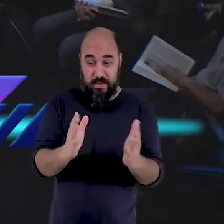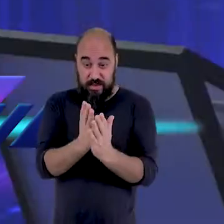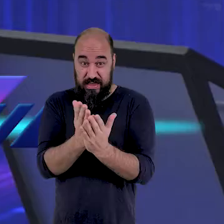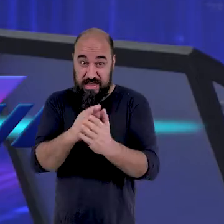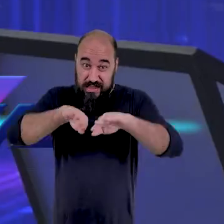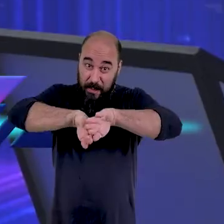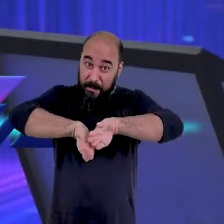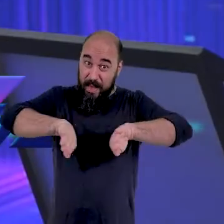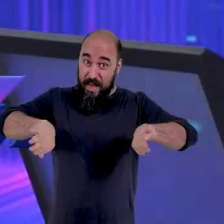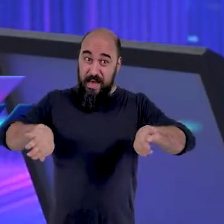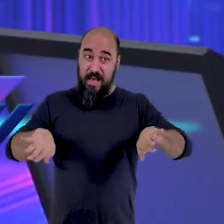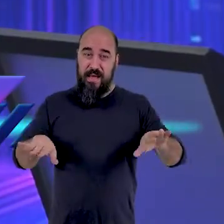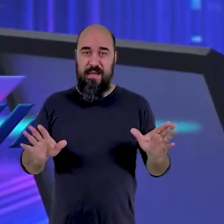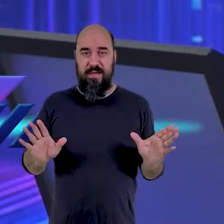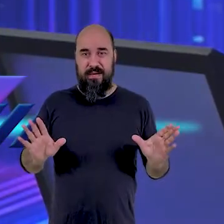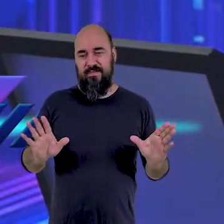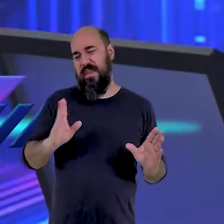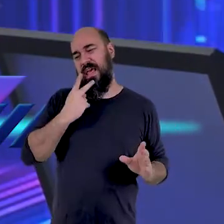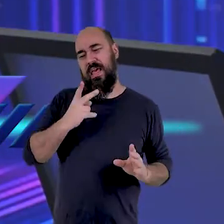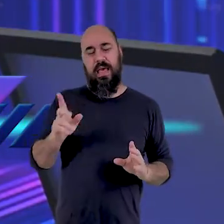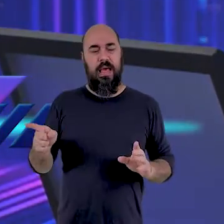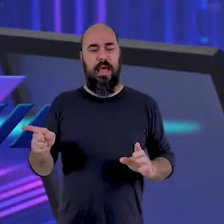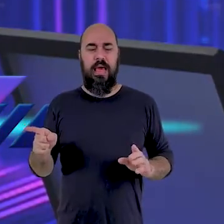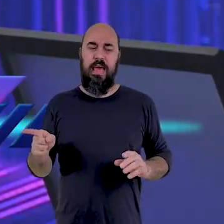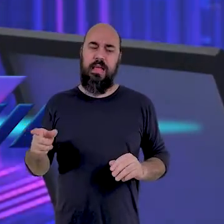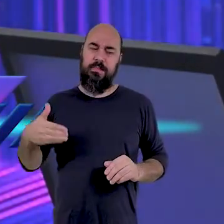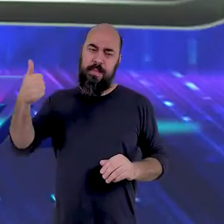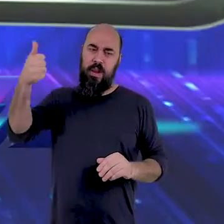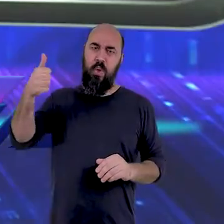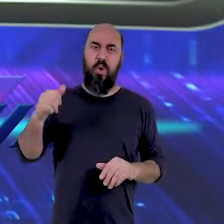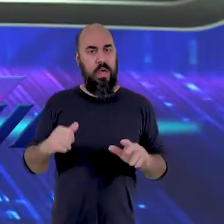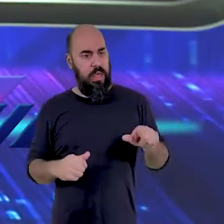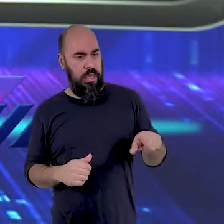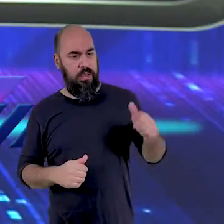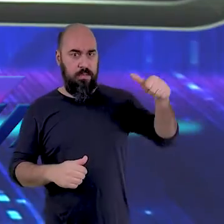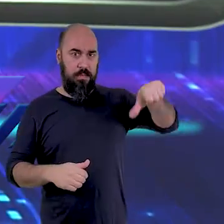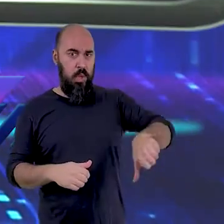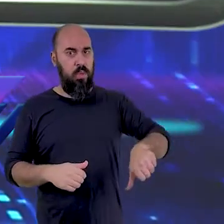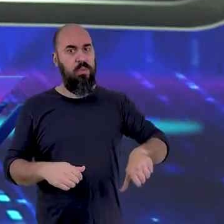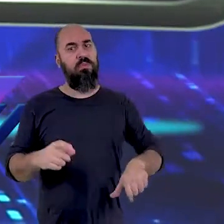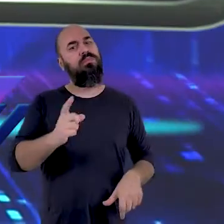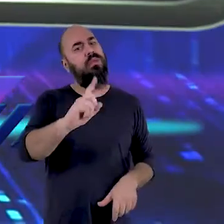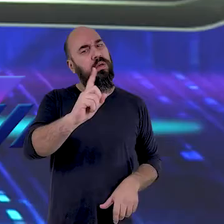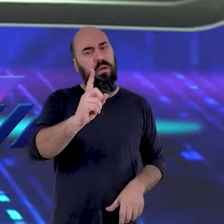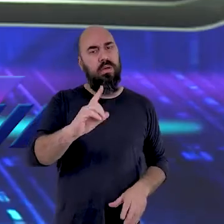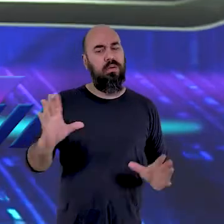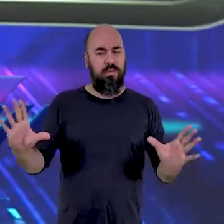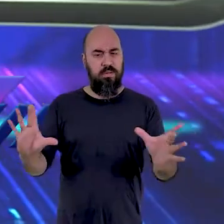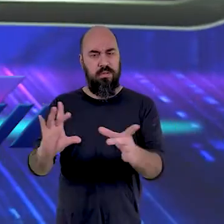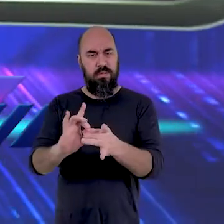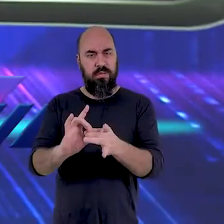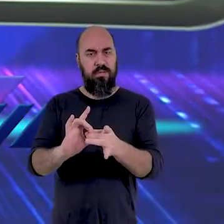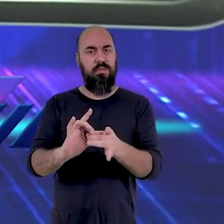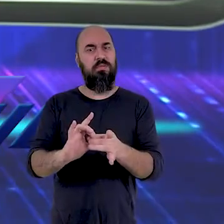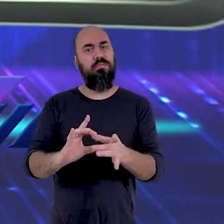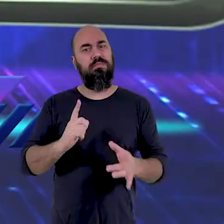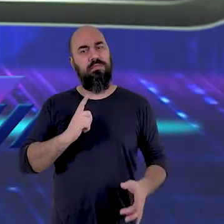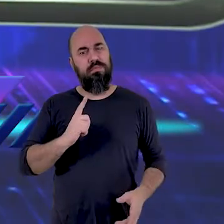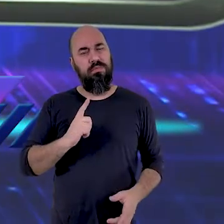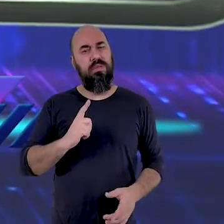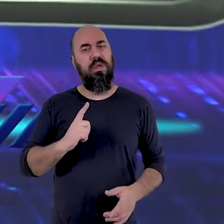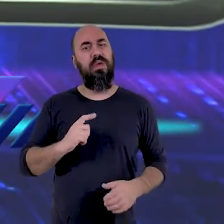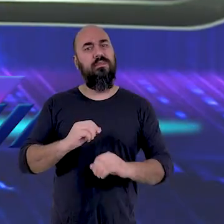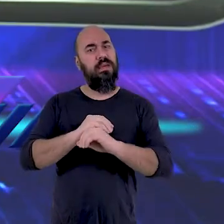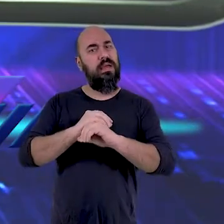Jesus. Os livros do Novo Testamento, escritos depois da vinda de Jesus aqui na Terra. É esta